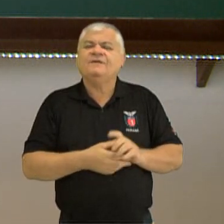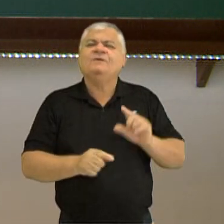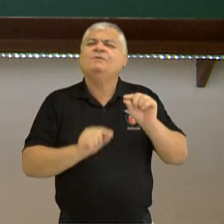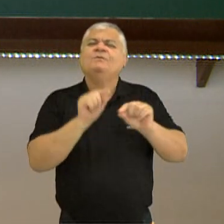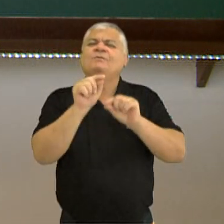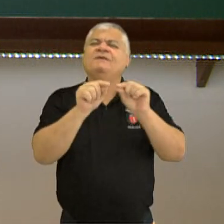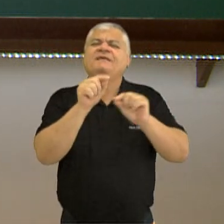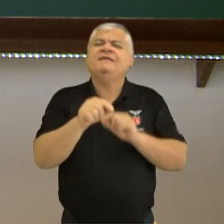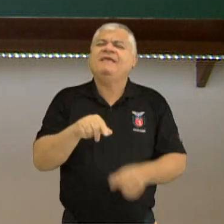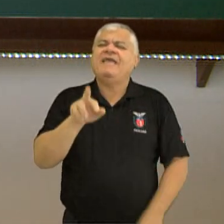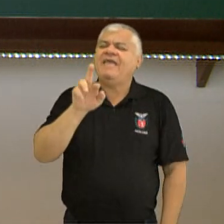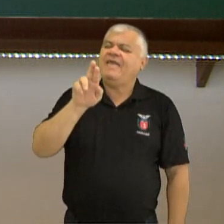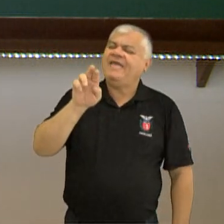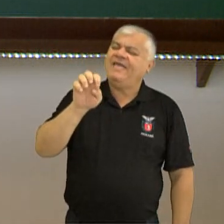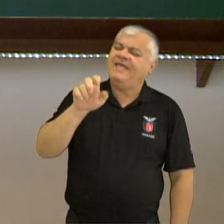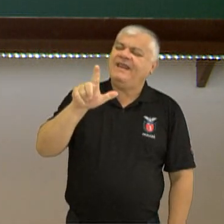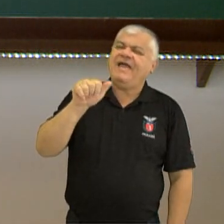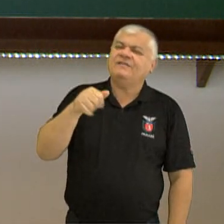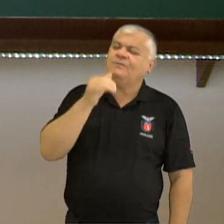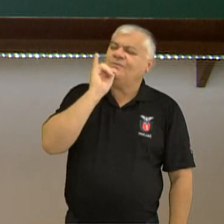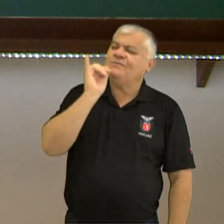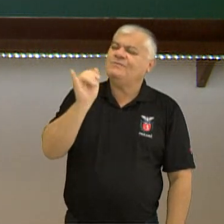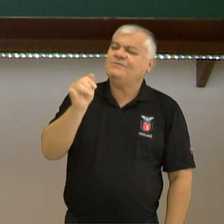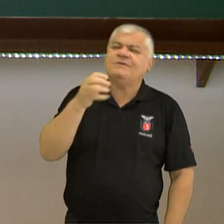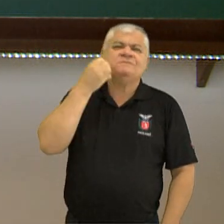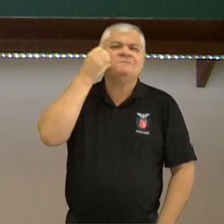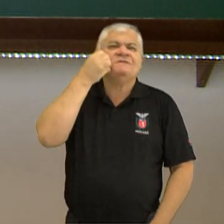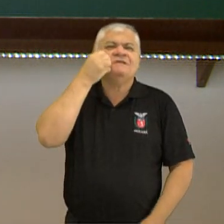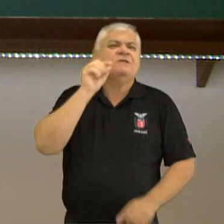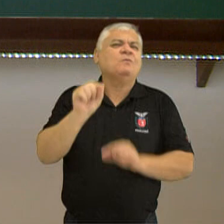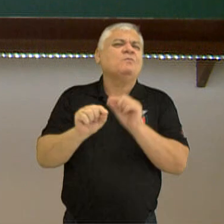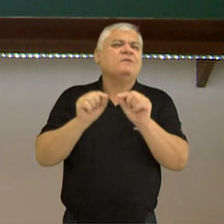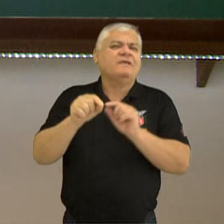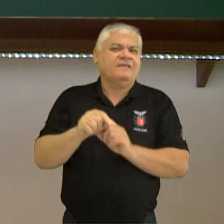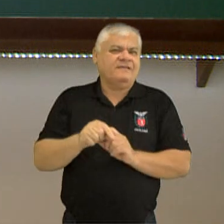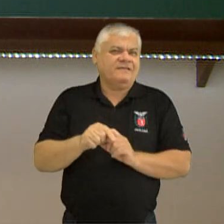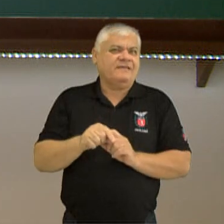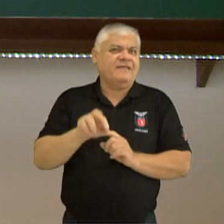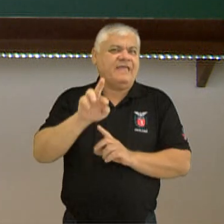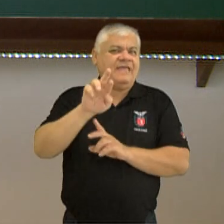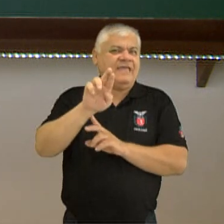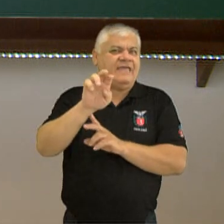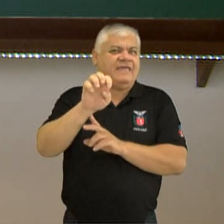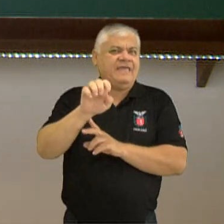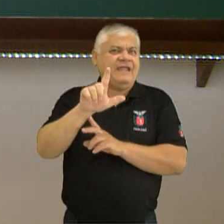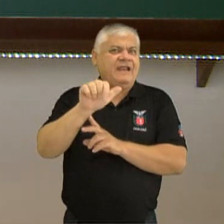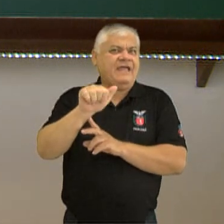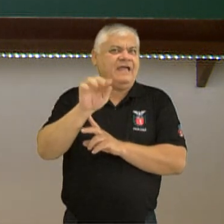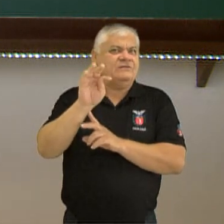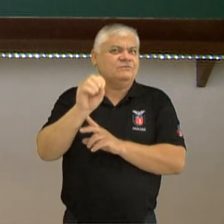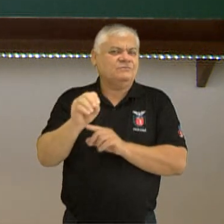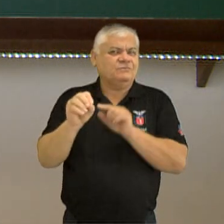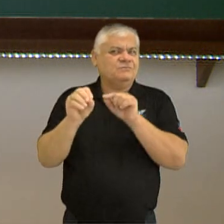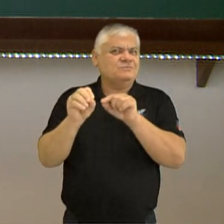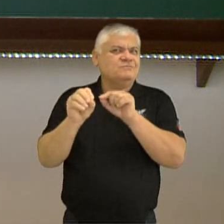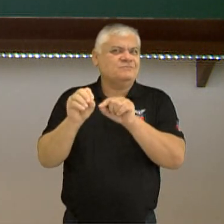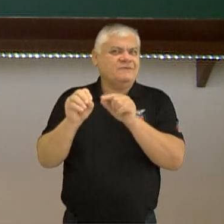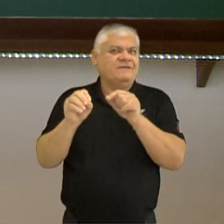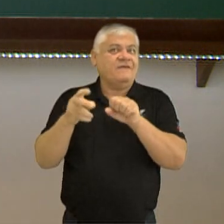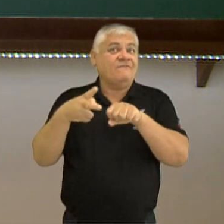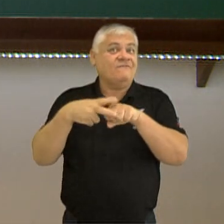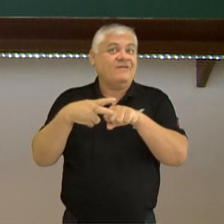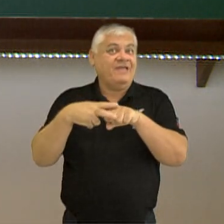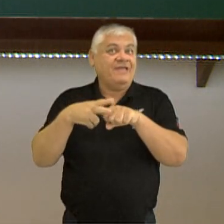imagina ser um relato de experiência? Ó, bem a palavrinha, ó. Relato. Vem do